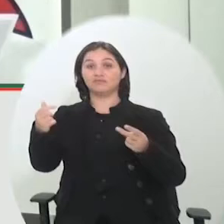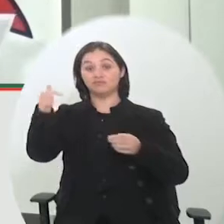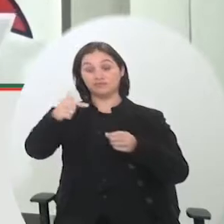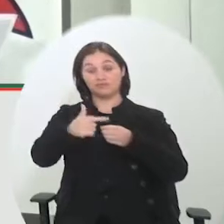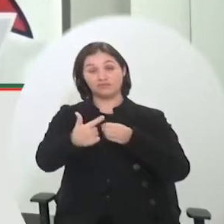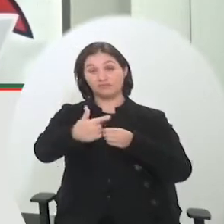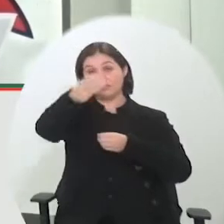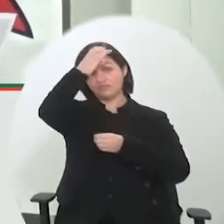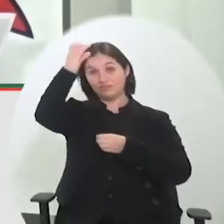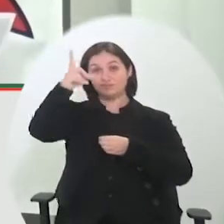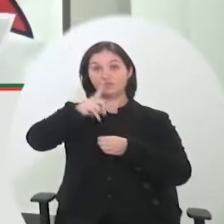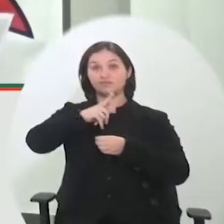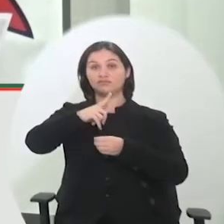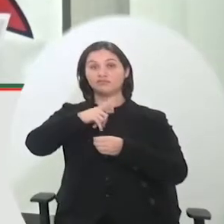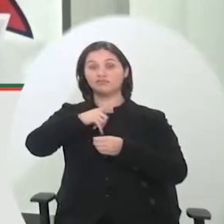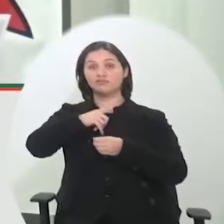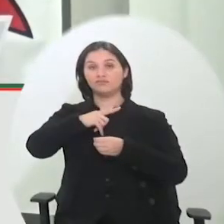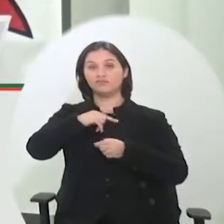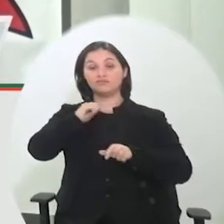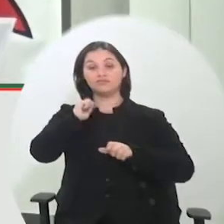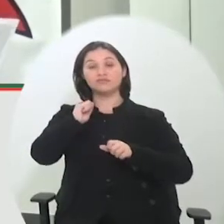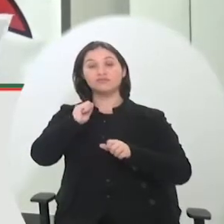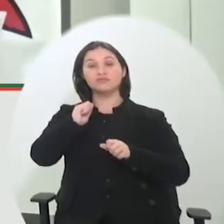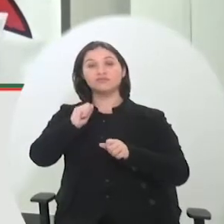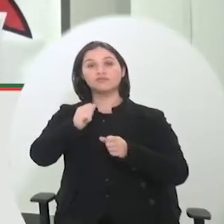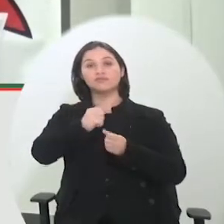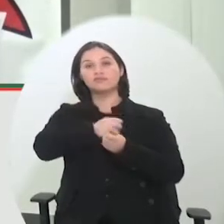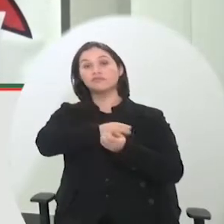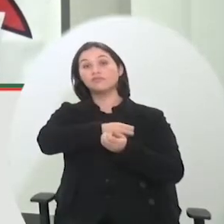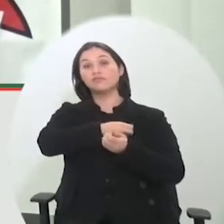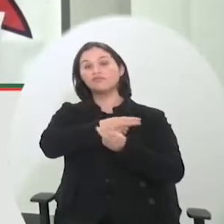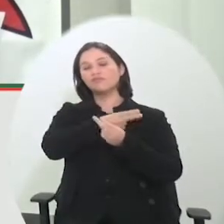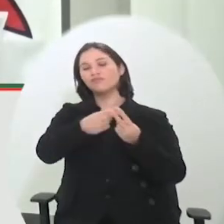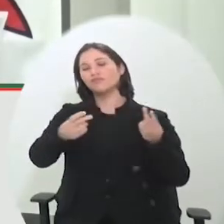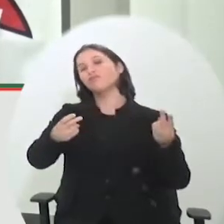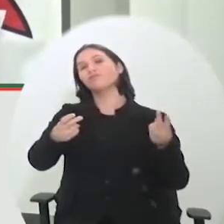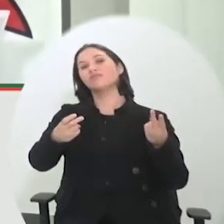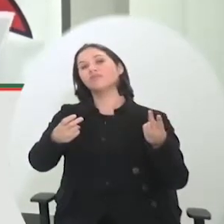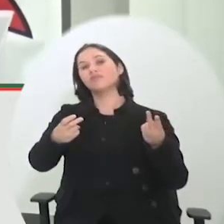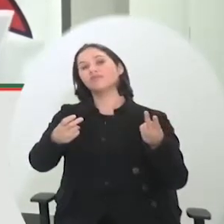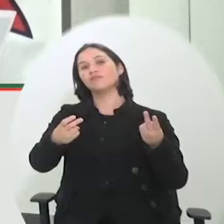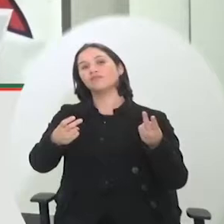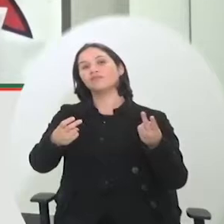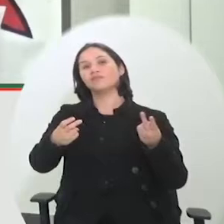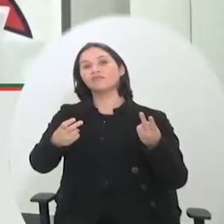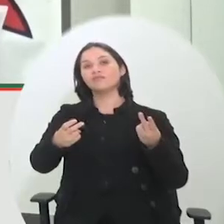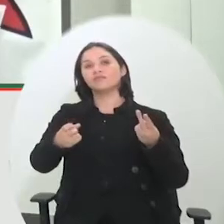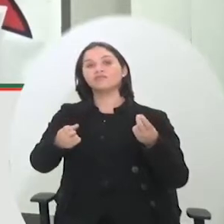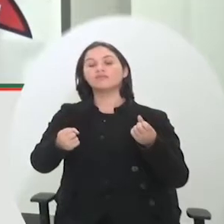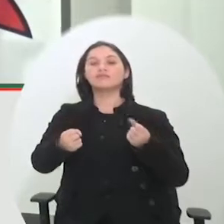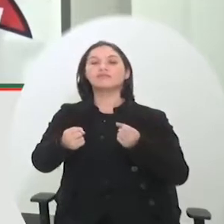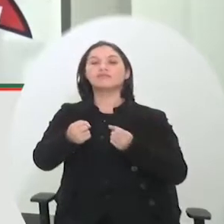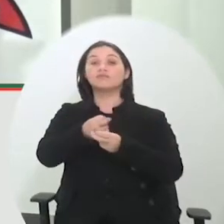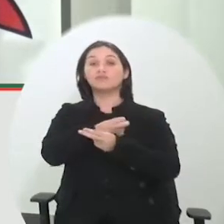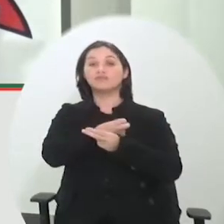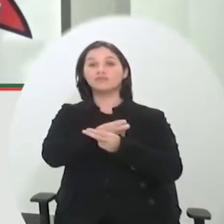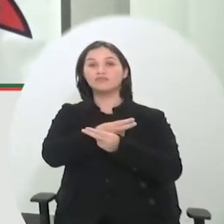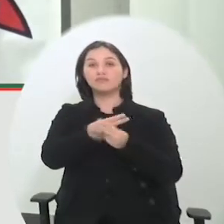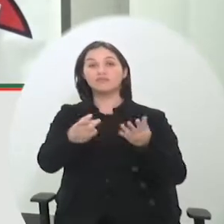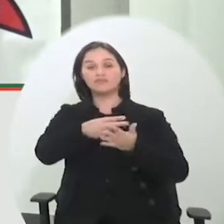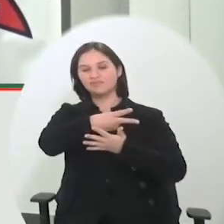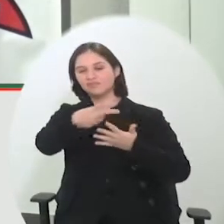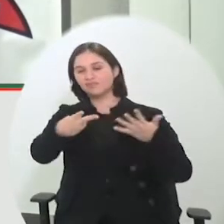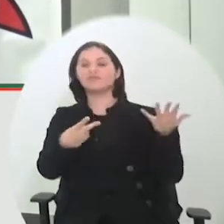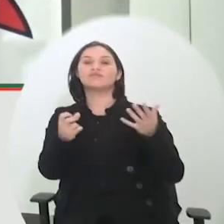sociedade e outras ações de valorização voltadas aos nossos policiais, os quais estão desde já convidados